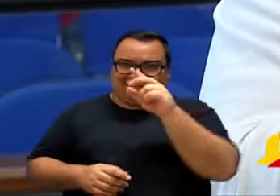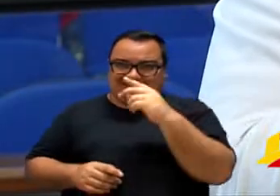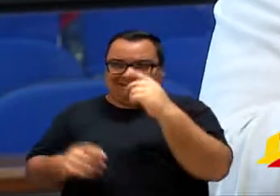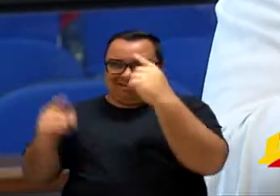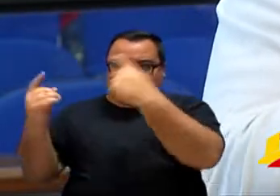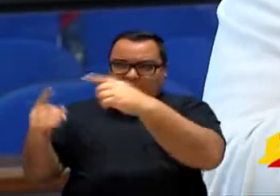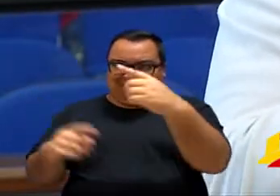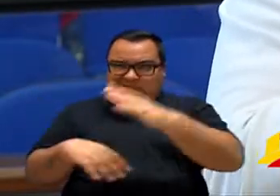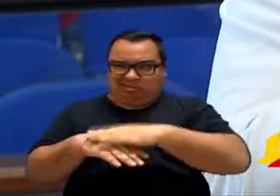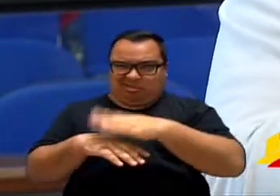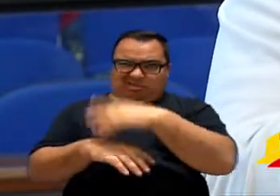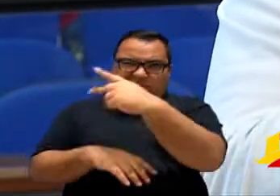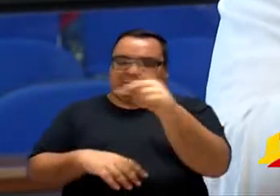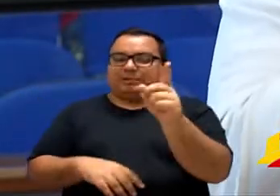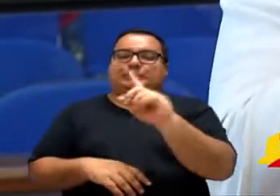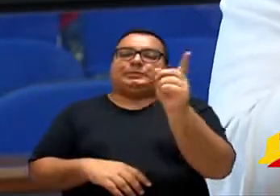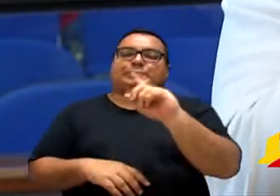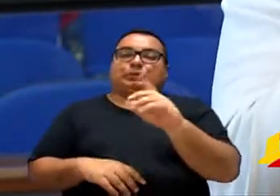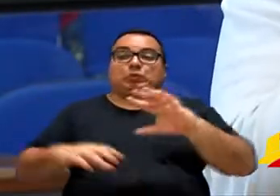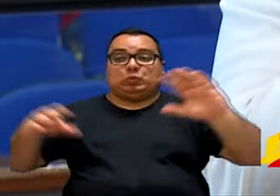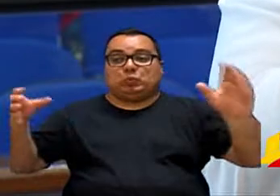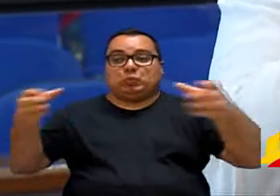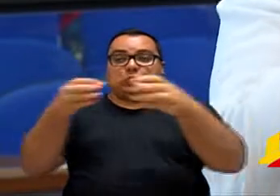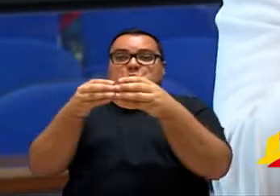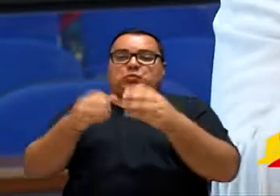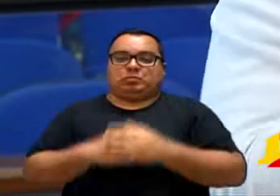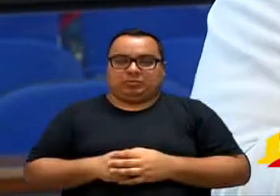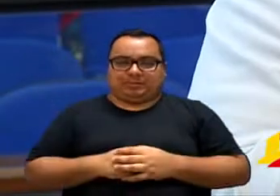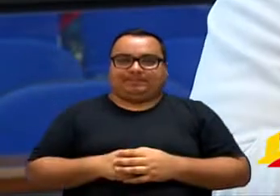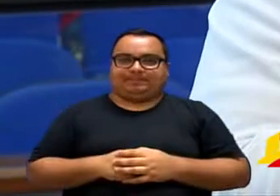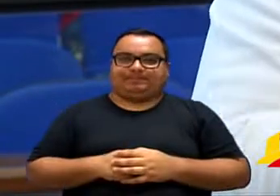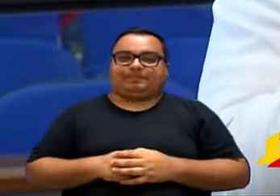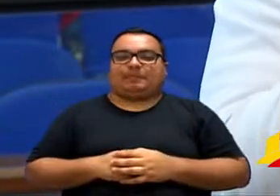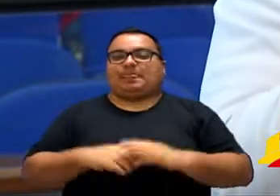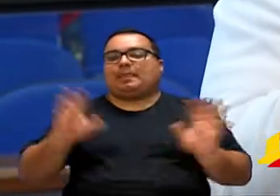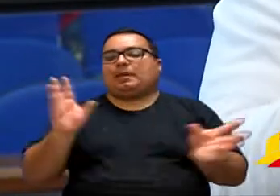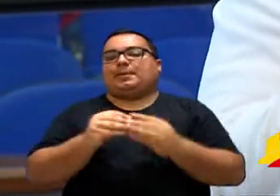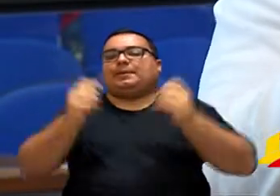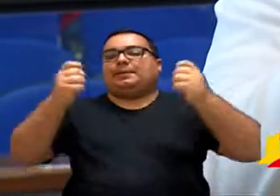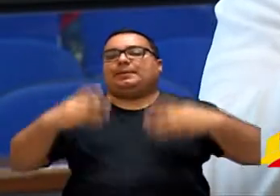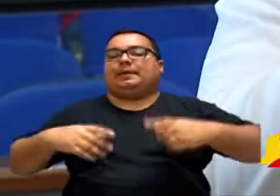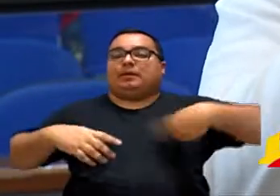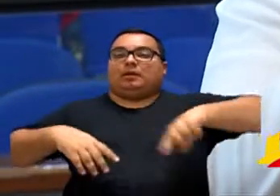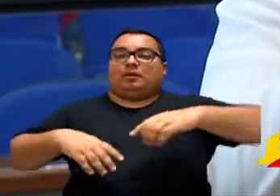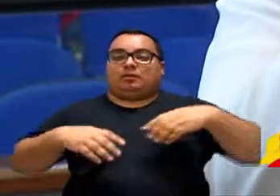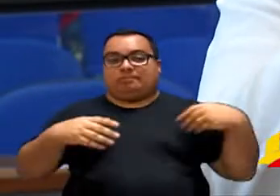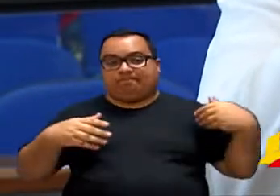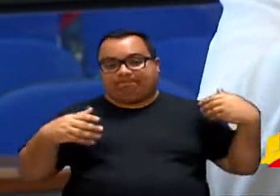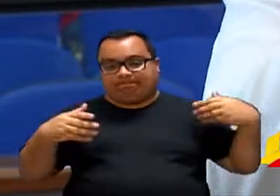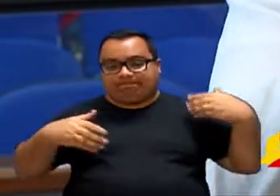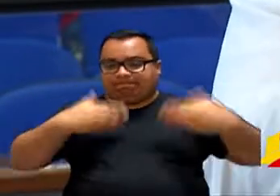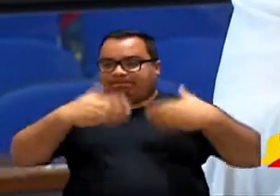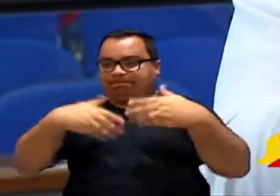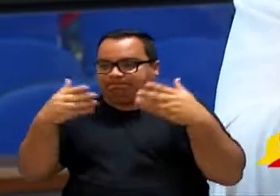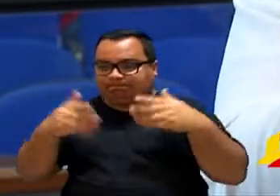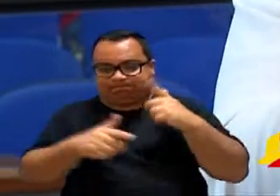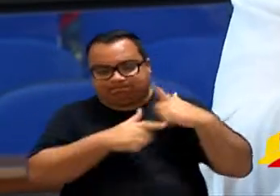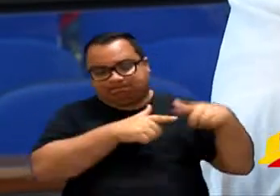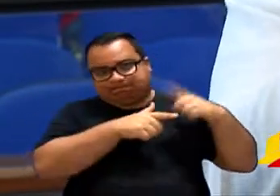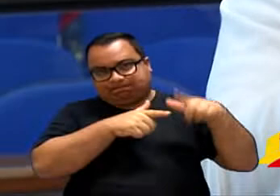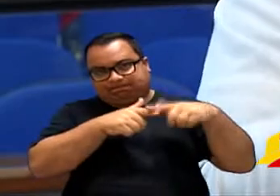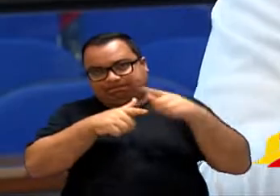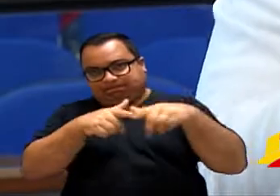Júnior a questão é de que chegou em um momento em que precisa se tomar uma Providência